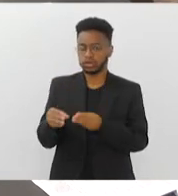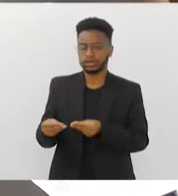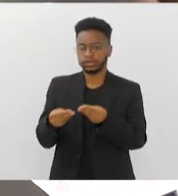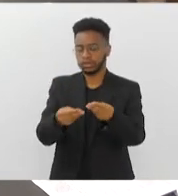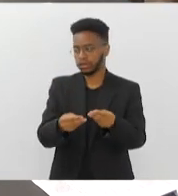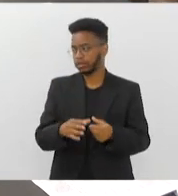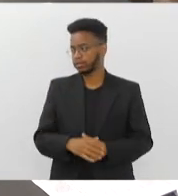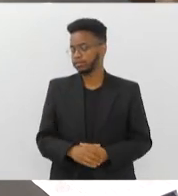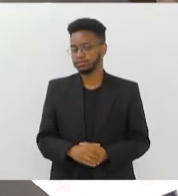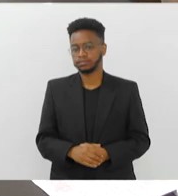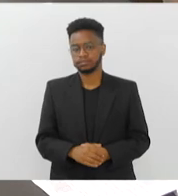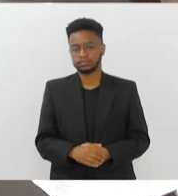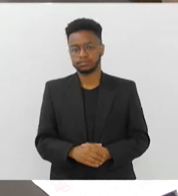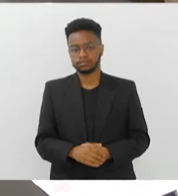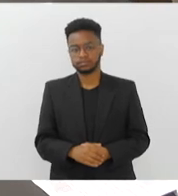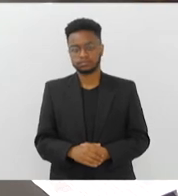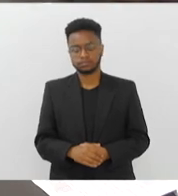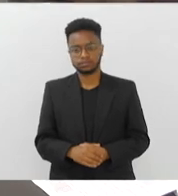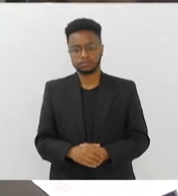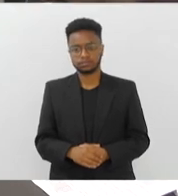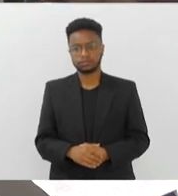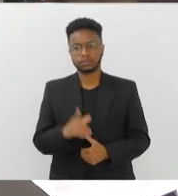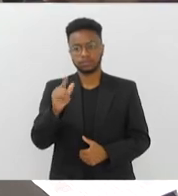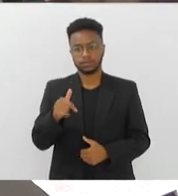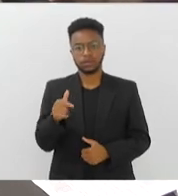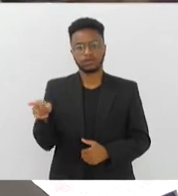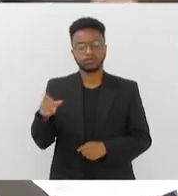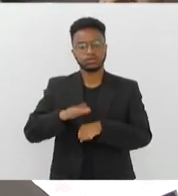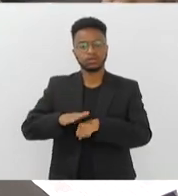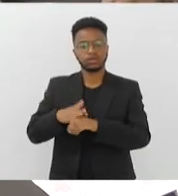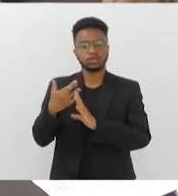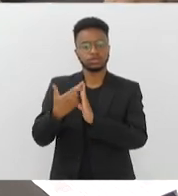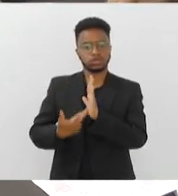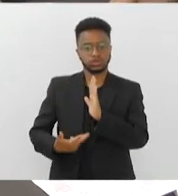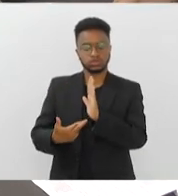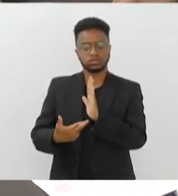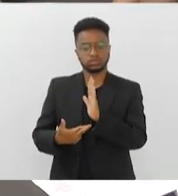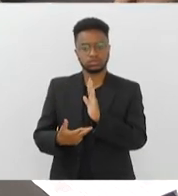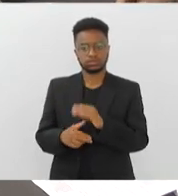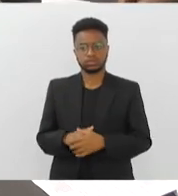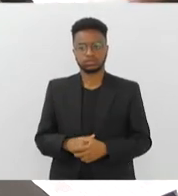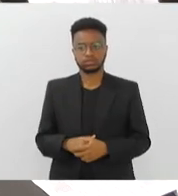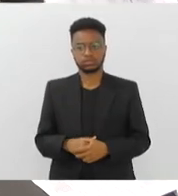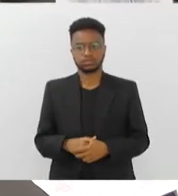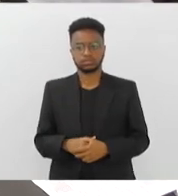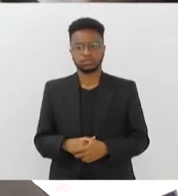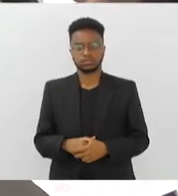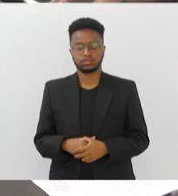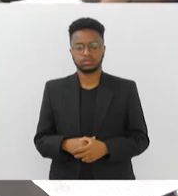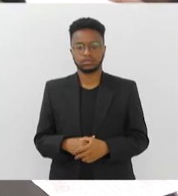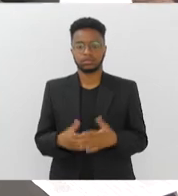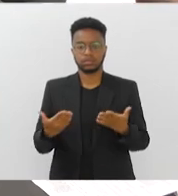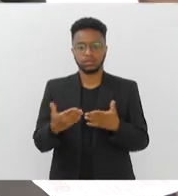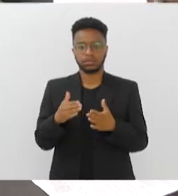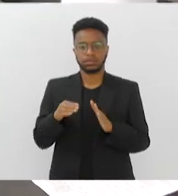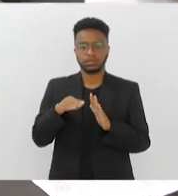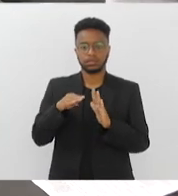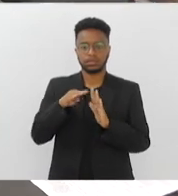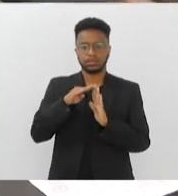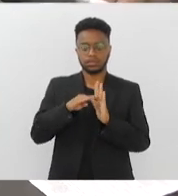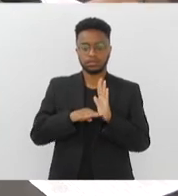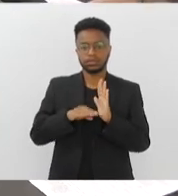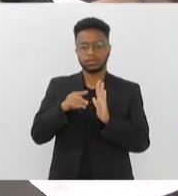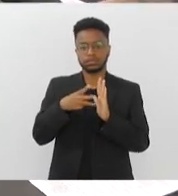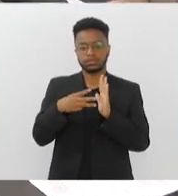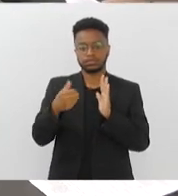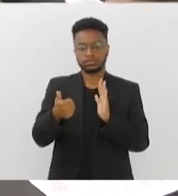É só para Vossa Excelência ser o redator do relatório. Então, passemos ao 31. Projeto